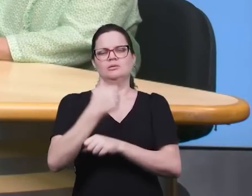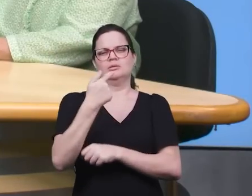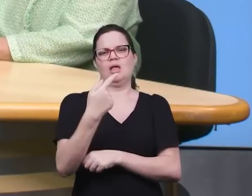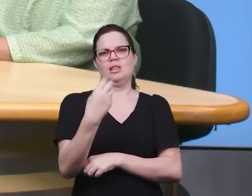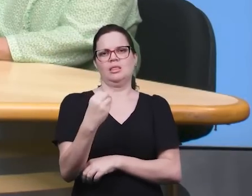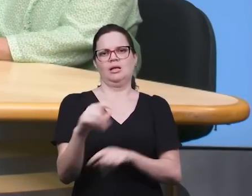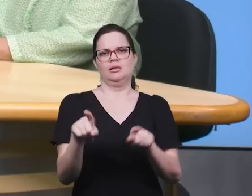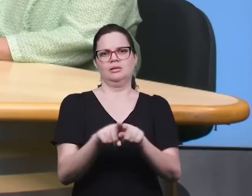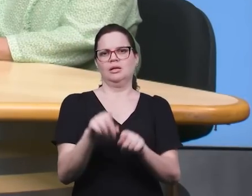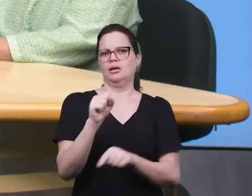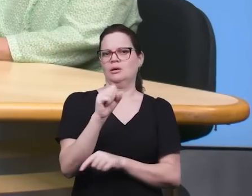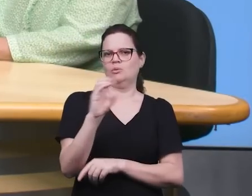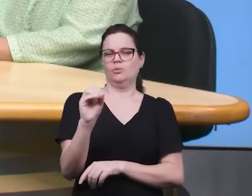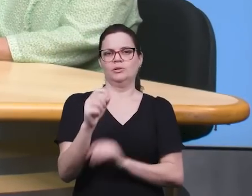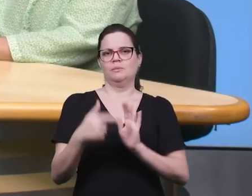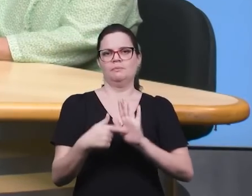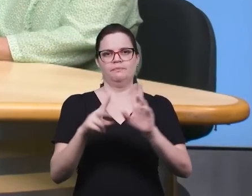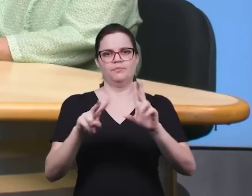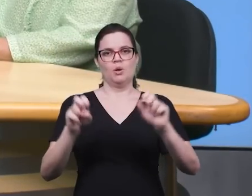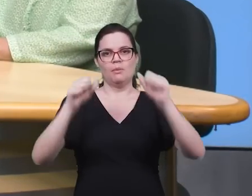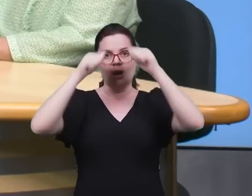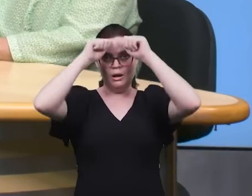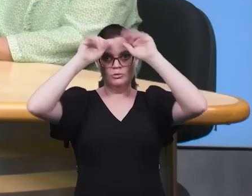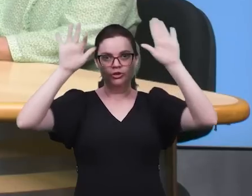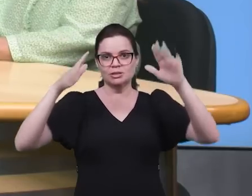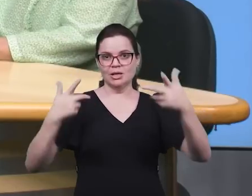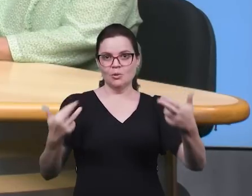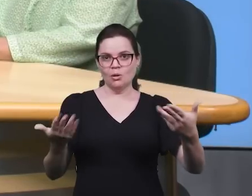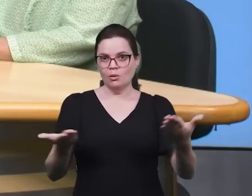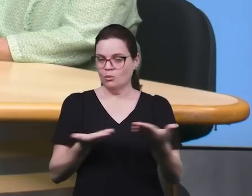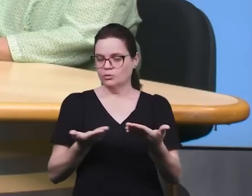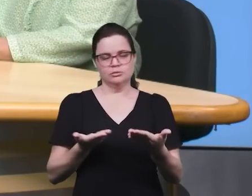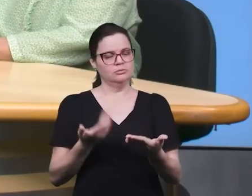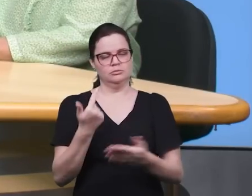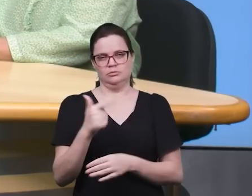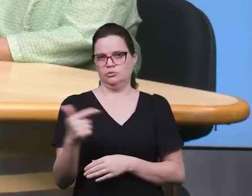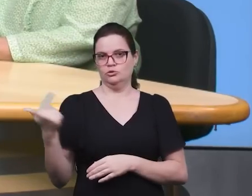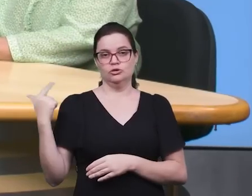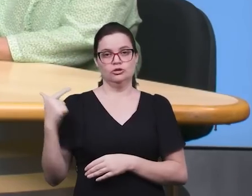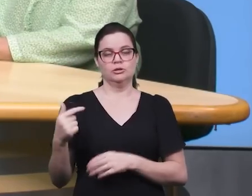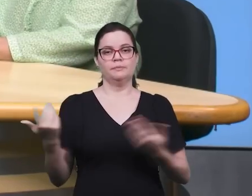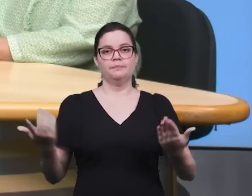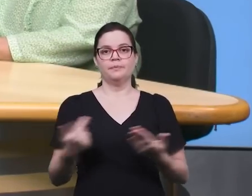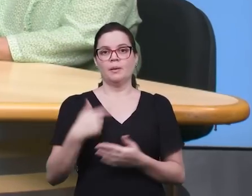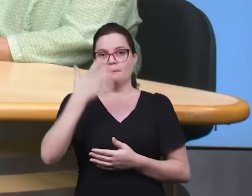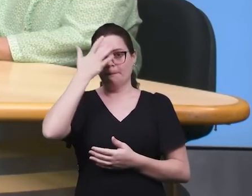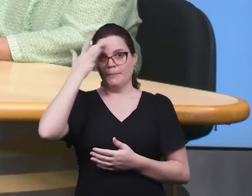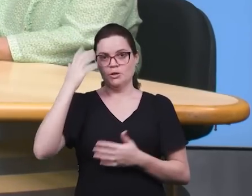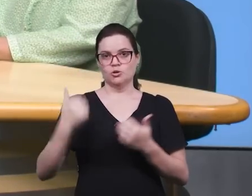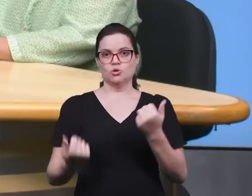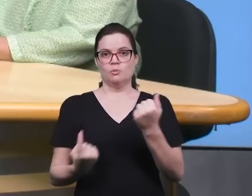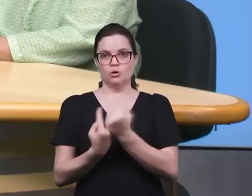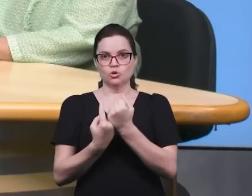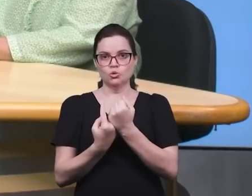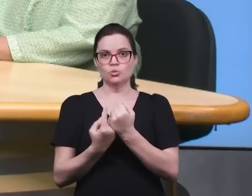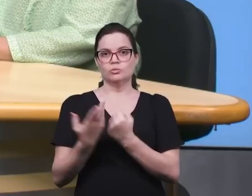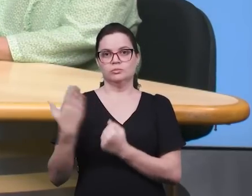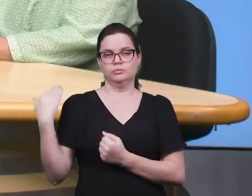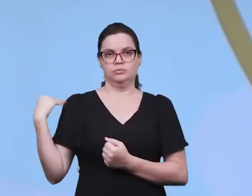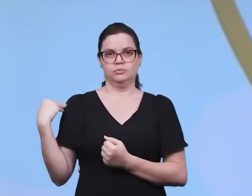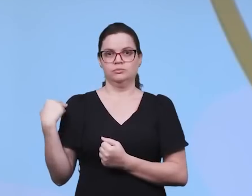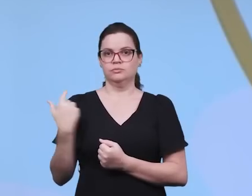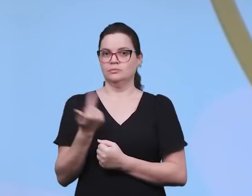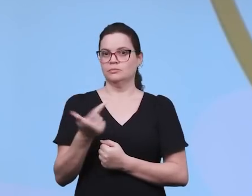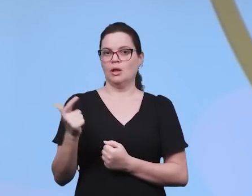e 80, em que não se falava do espectro autista como se fala hoje. Então, pessoas que eram consideradas nível de suporte 1 hoje, naquela